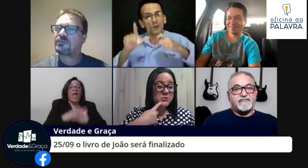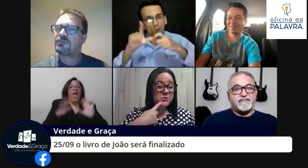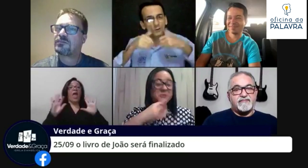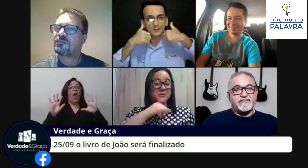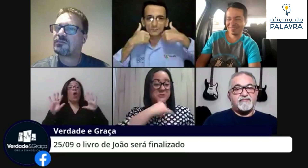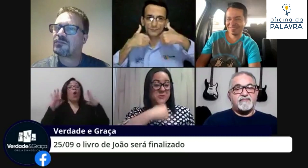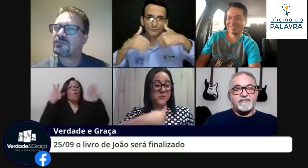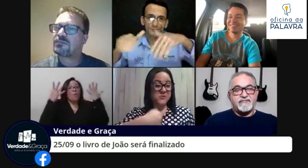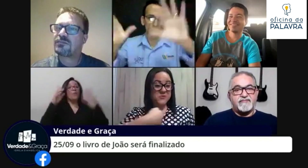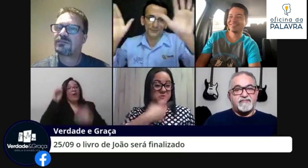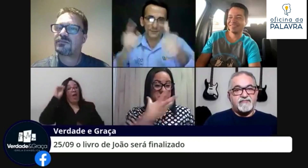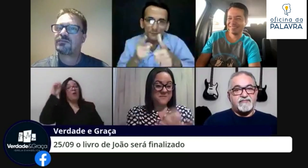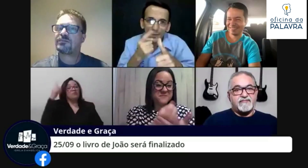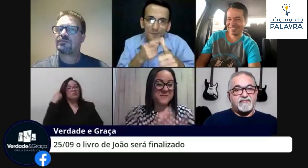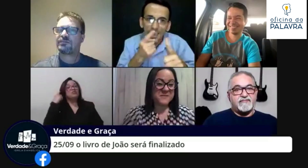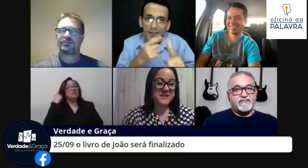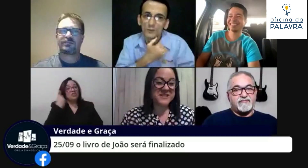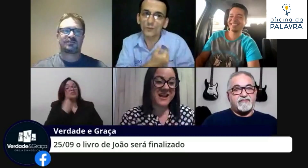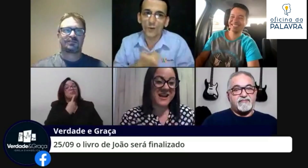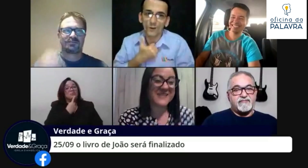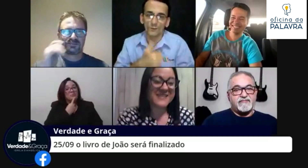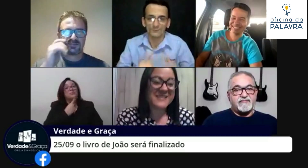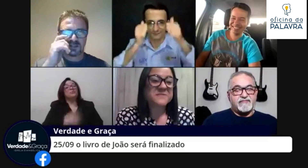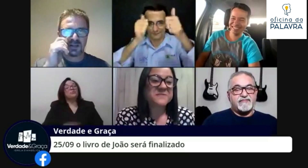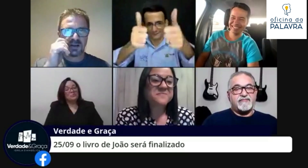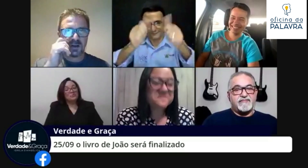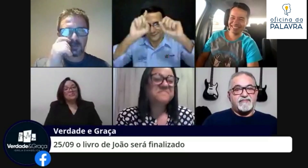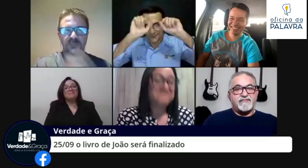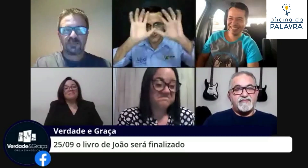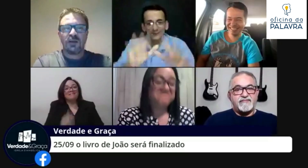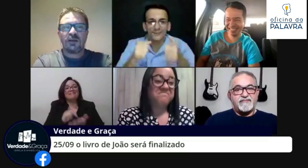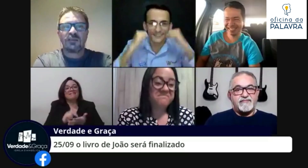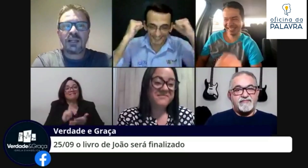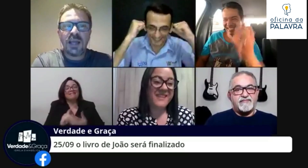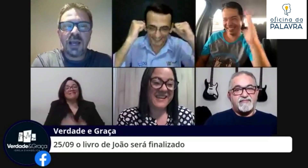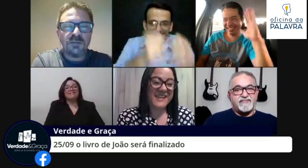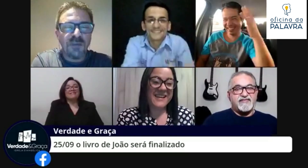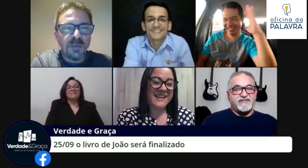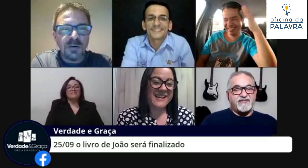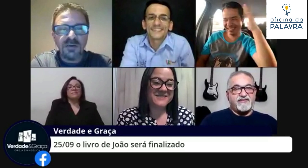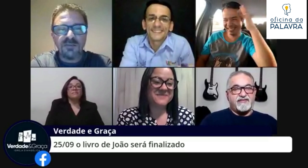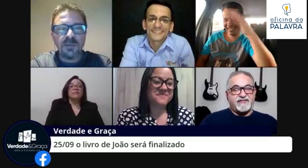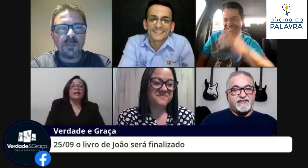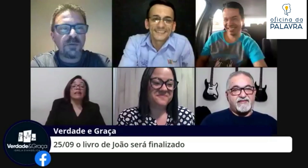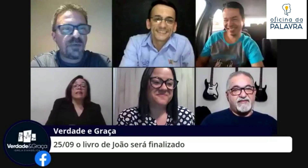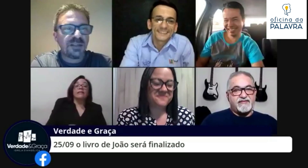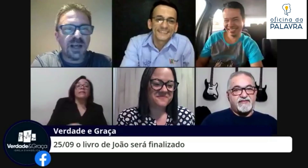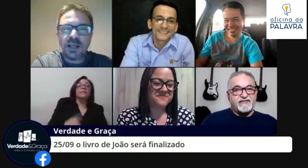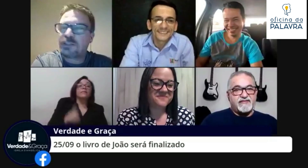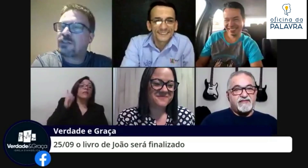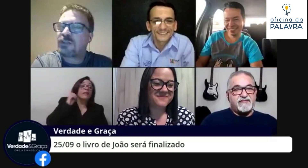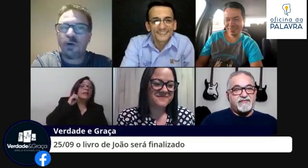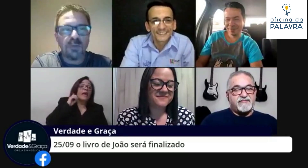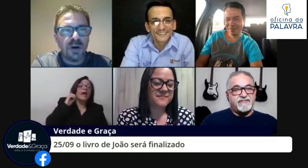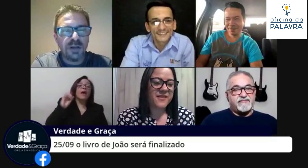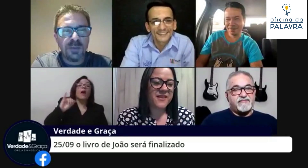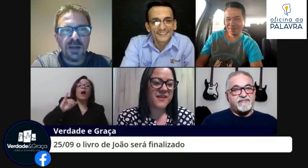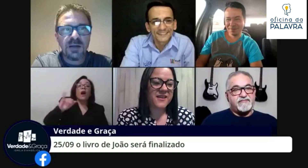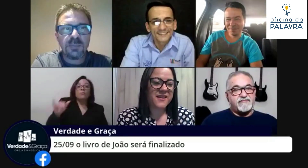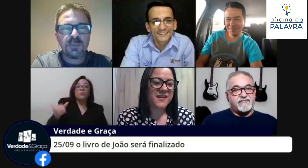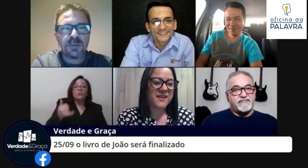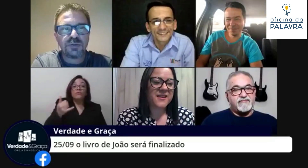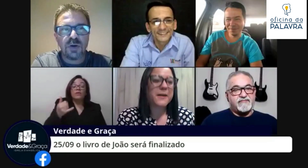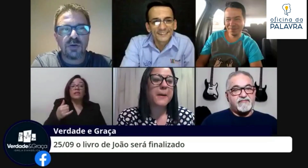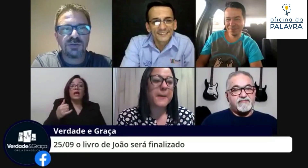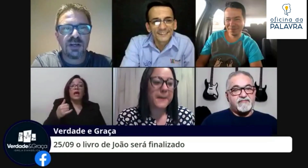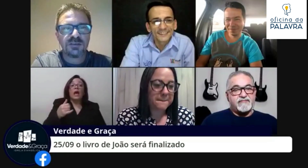do surdo com o João para baixar. Legal. Daniele, vamos aproveitar que a gente está com